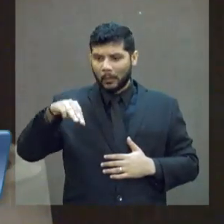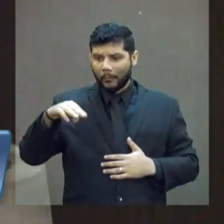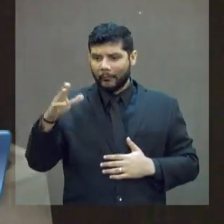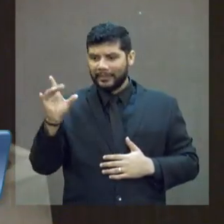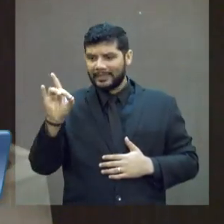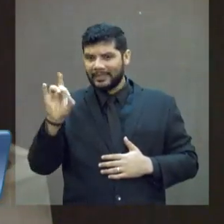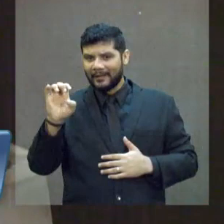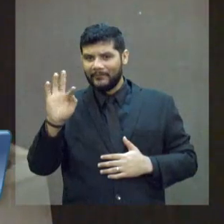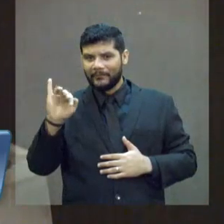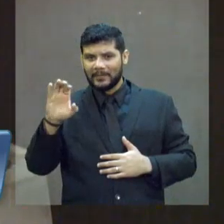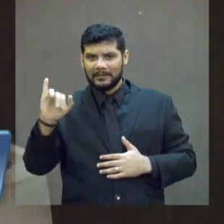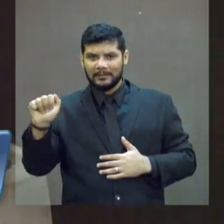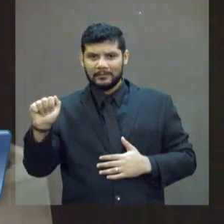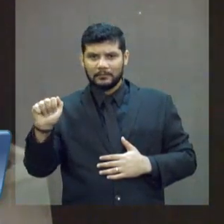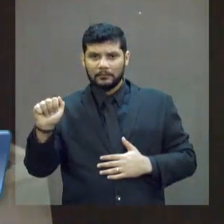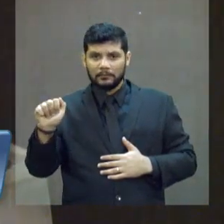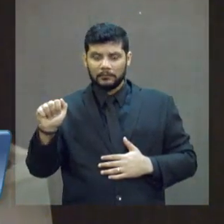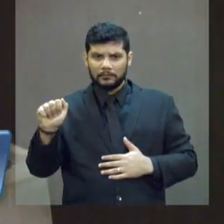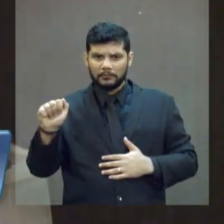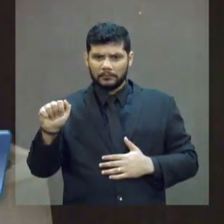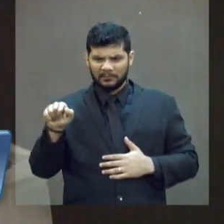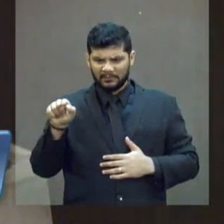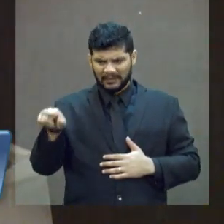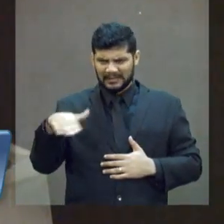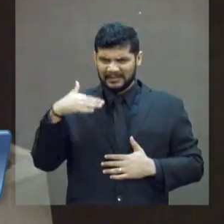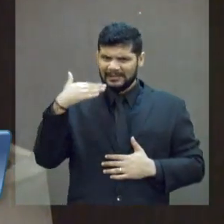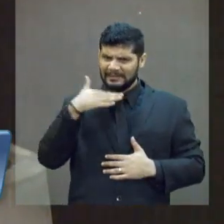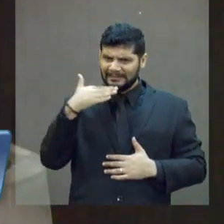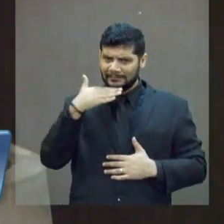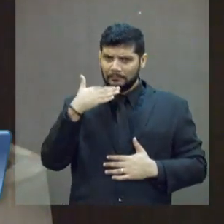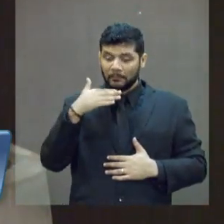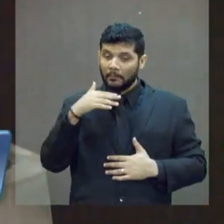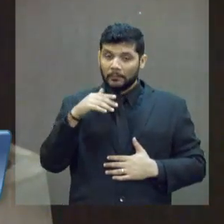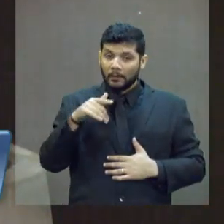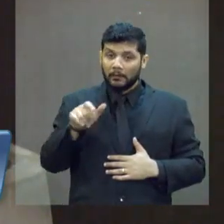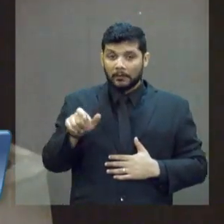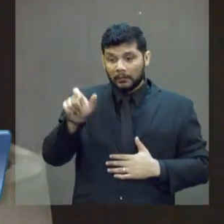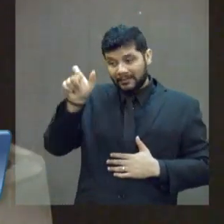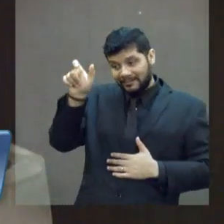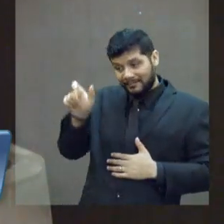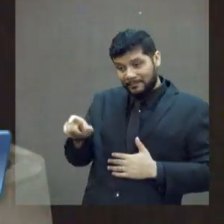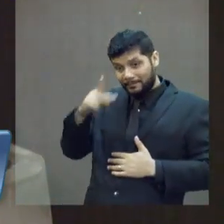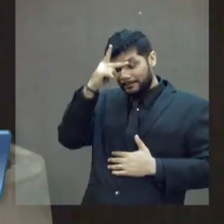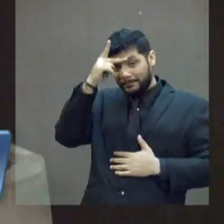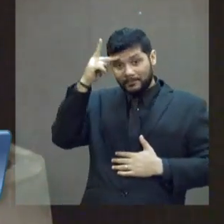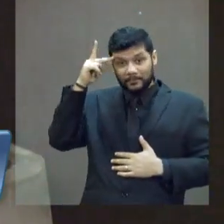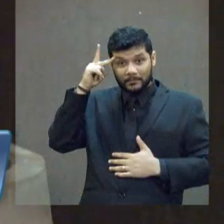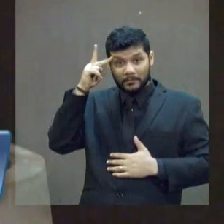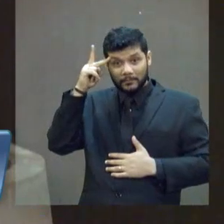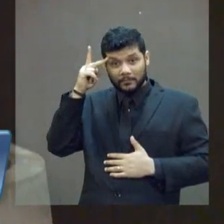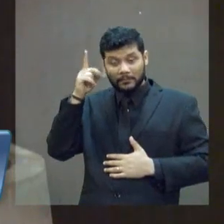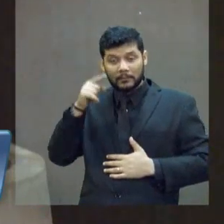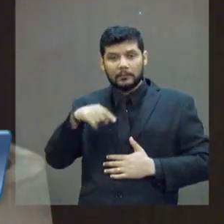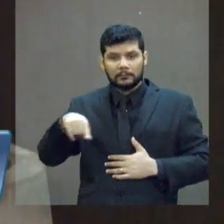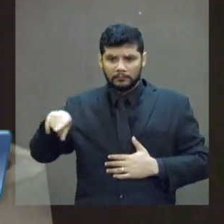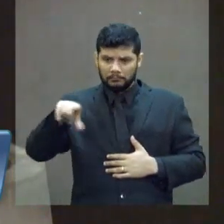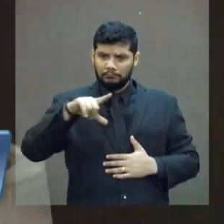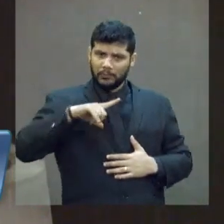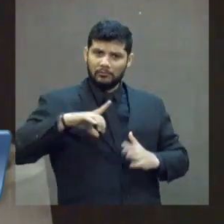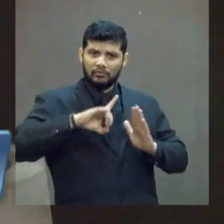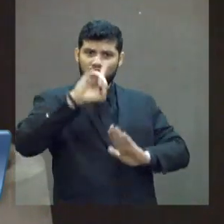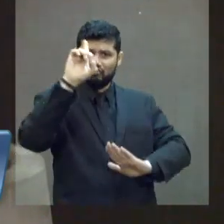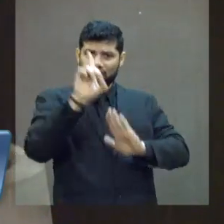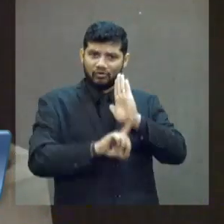deficiente. É uma pessoa, é um ser humano, portanto, titular de todos os direitos que nós temos, os